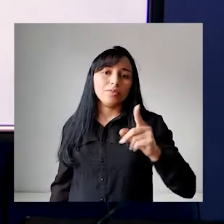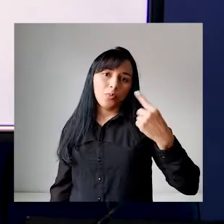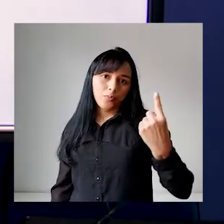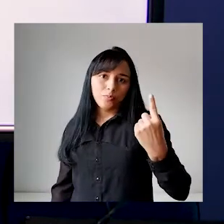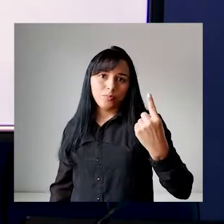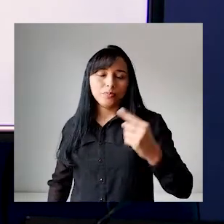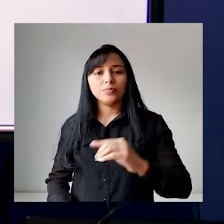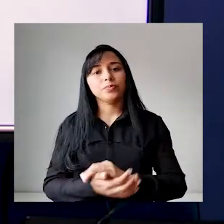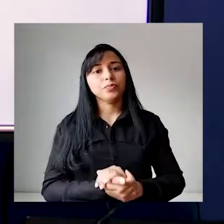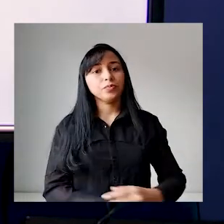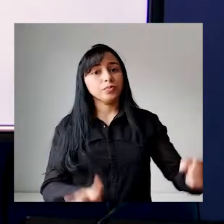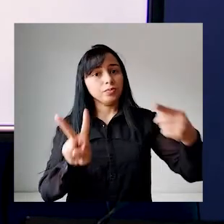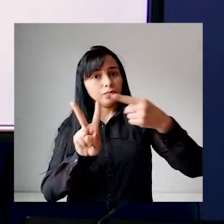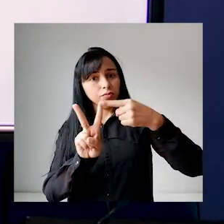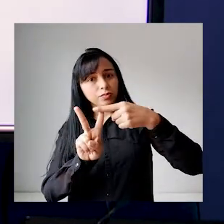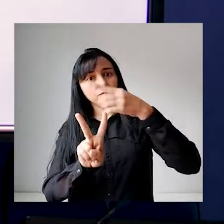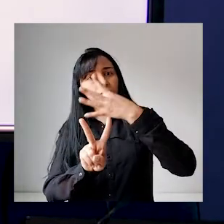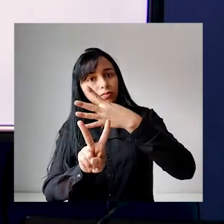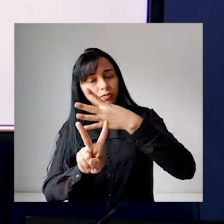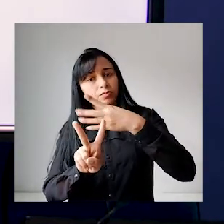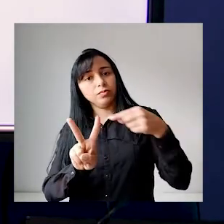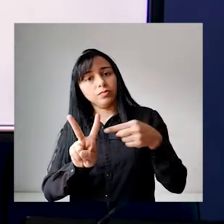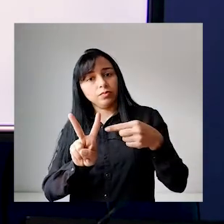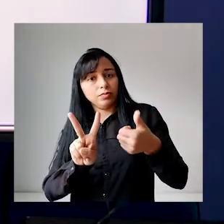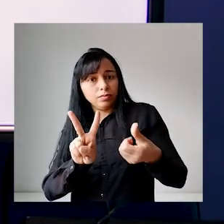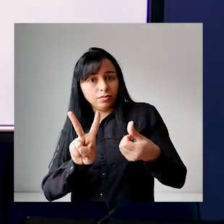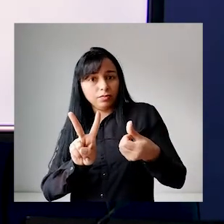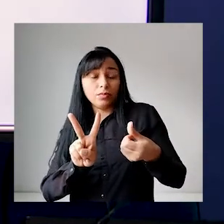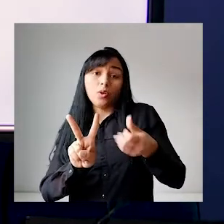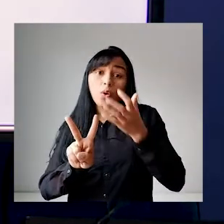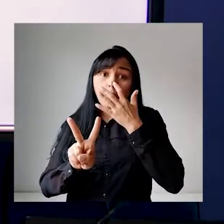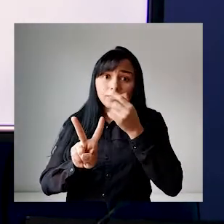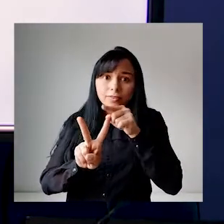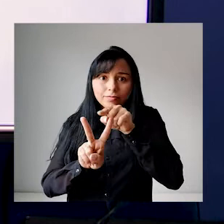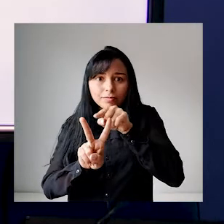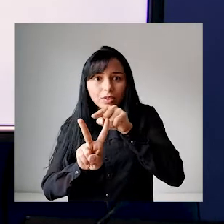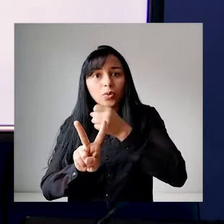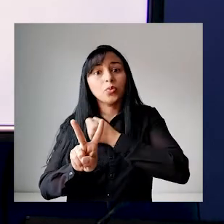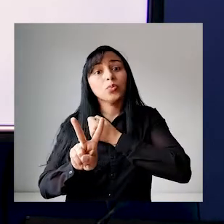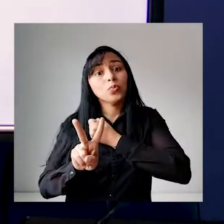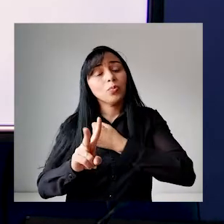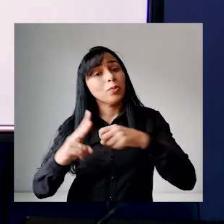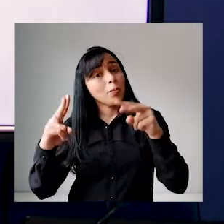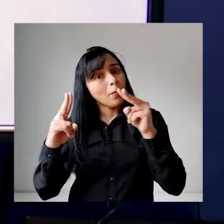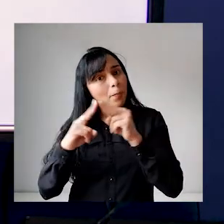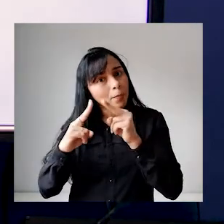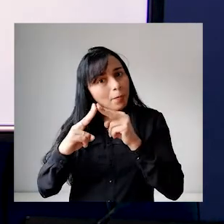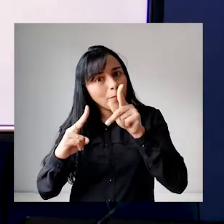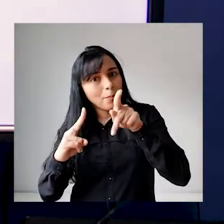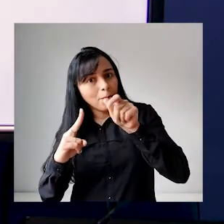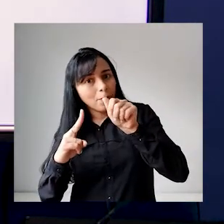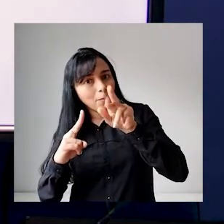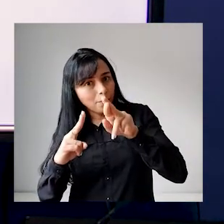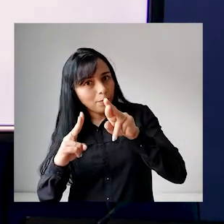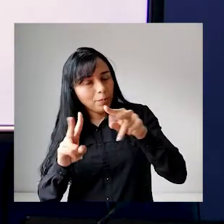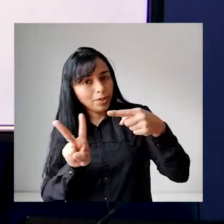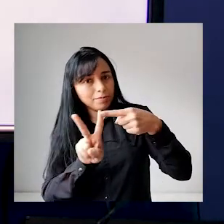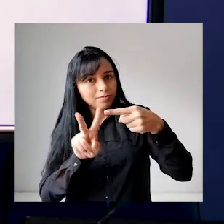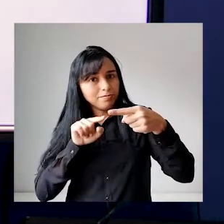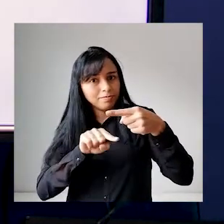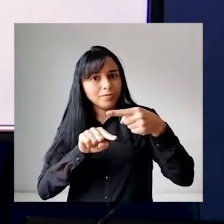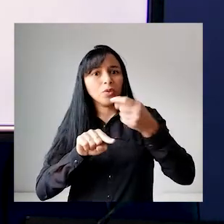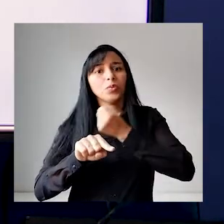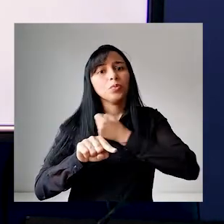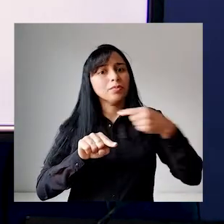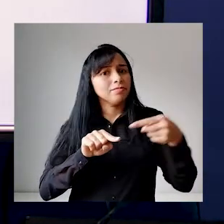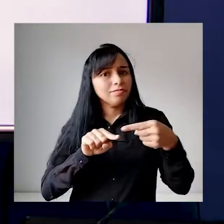de menos 16. Olha só, índice par, raiz negativa. Tem condição de ter essa raiz no